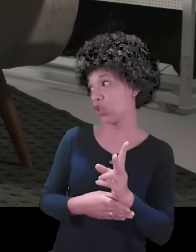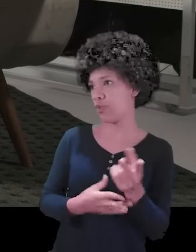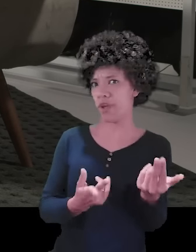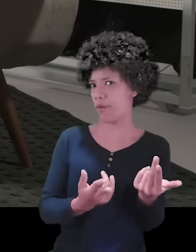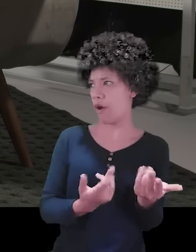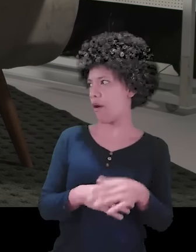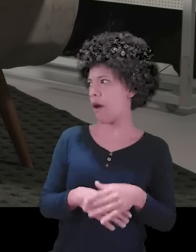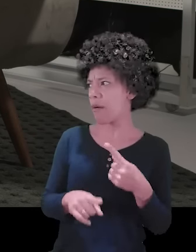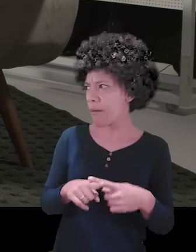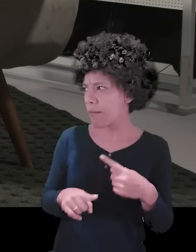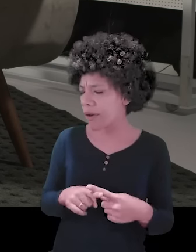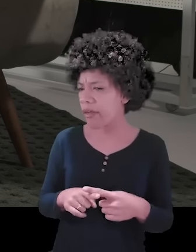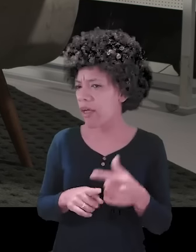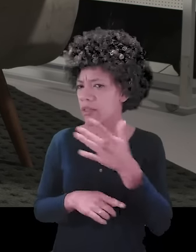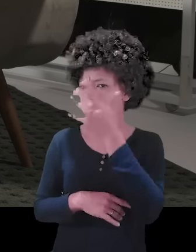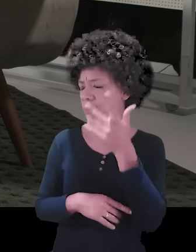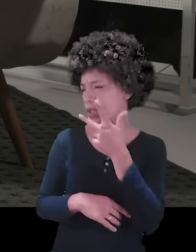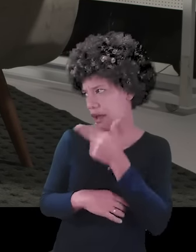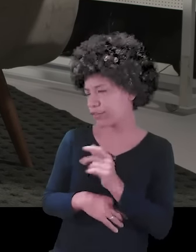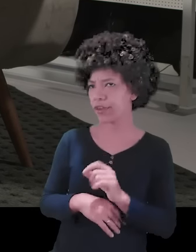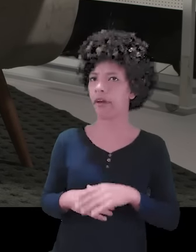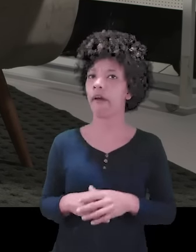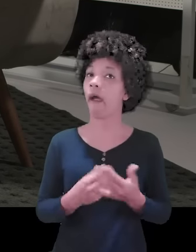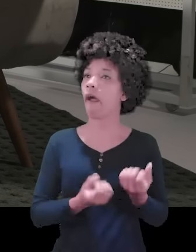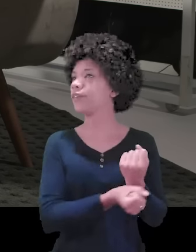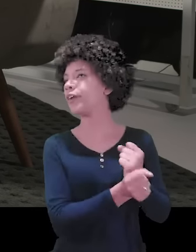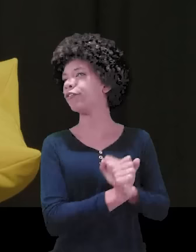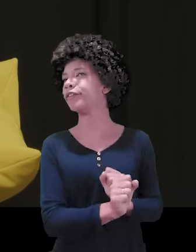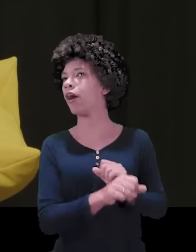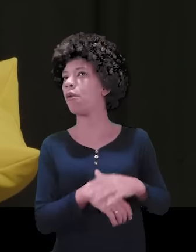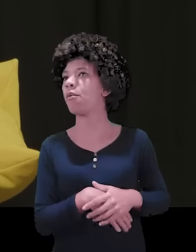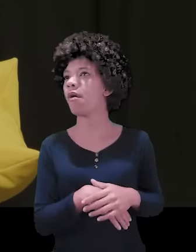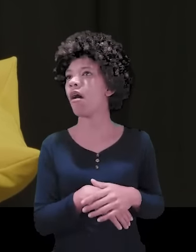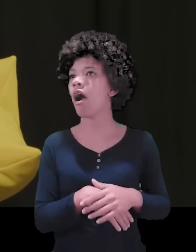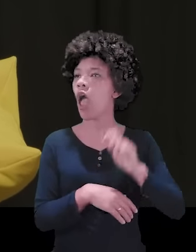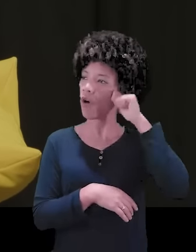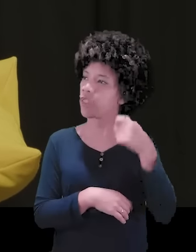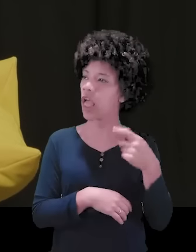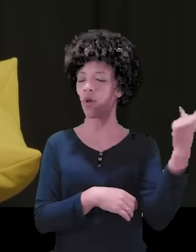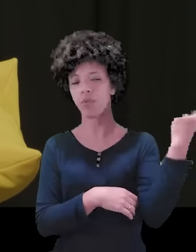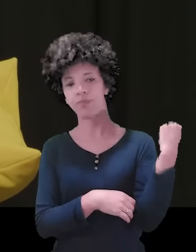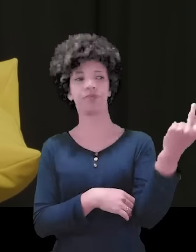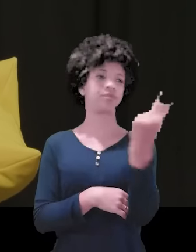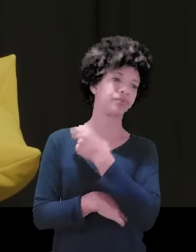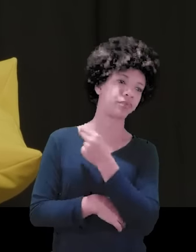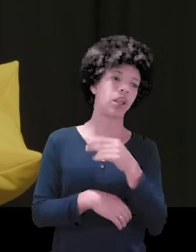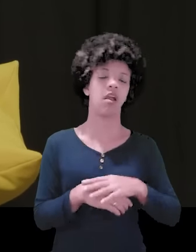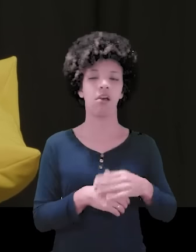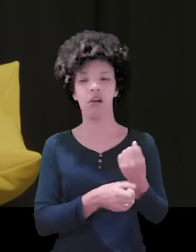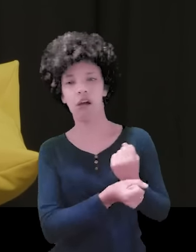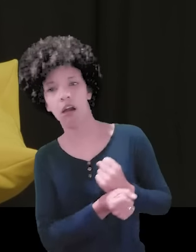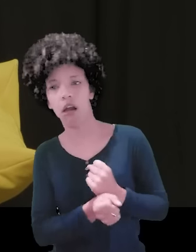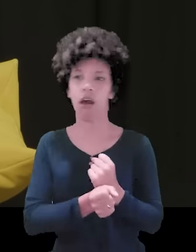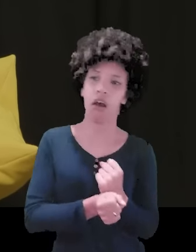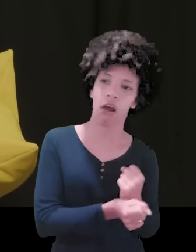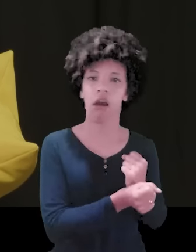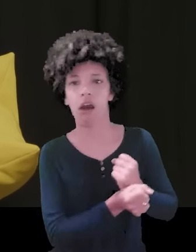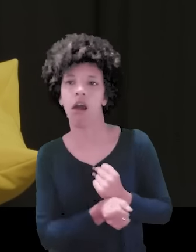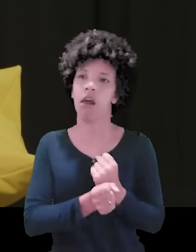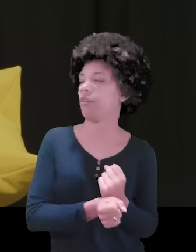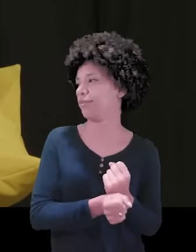existe porque as pessoas tem aquele achismo de a escravidão é o negro tomando chibatada andando acorrentado